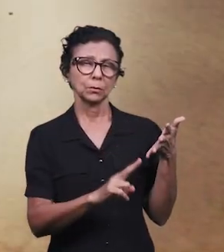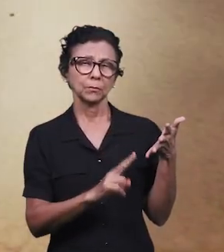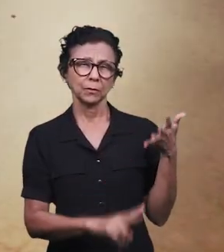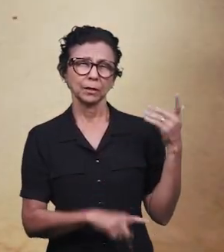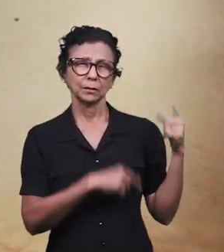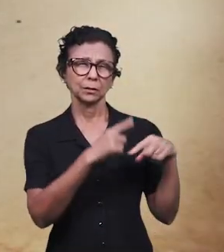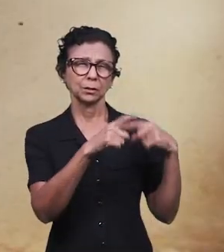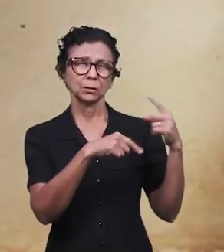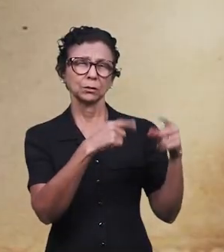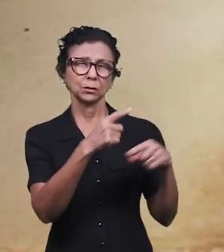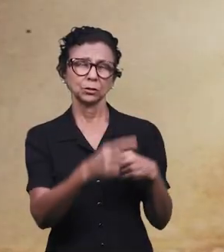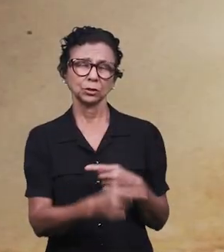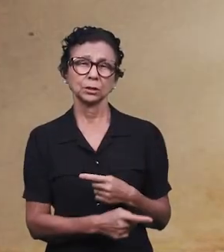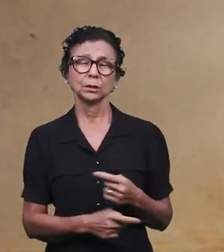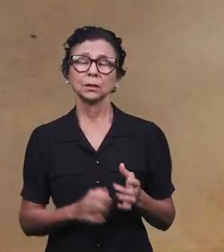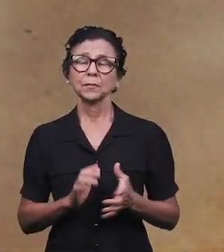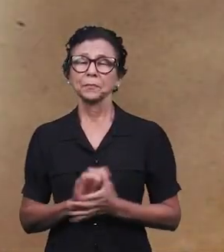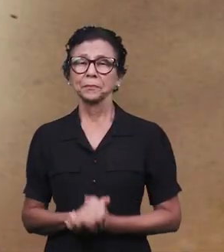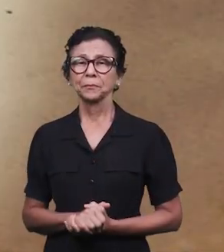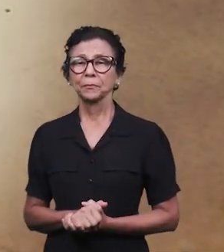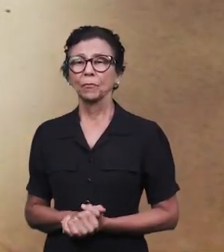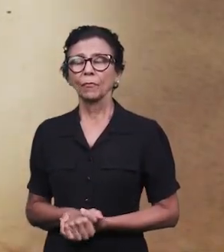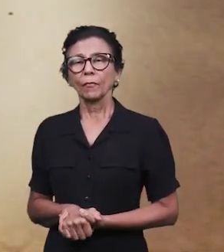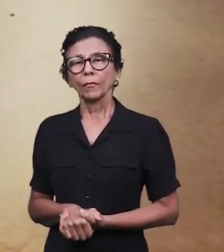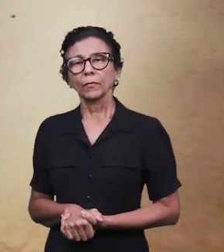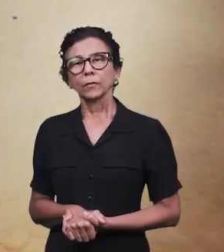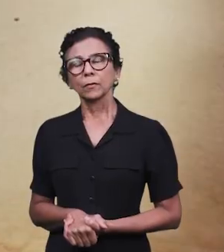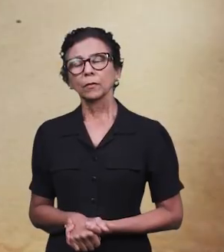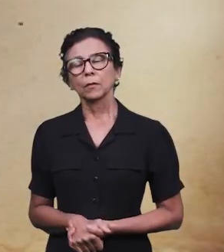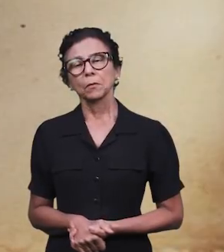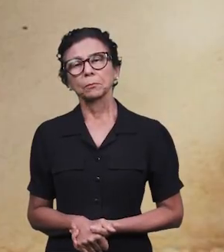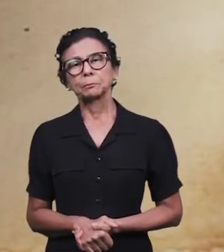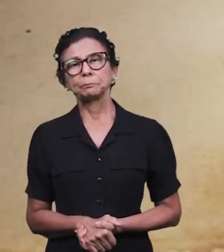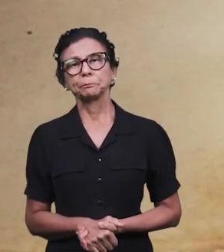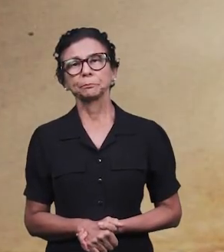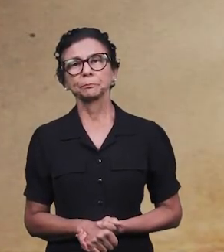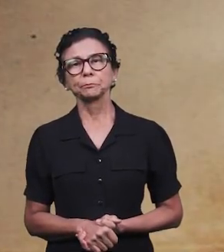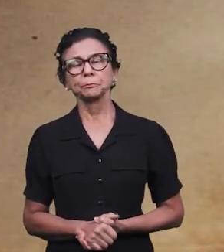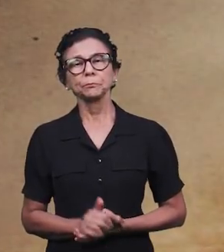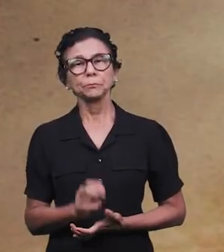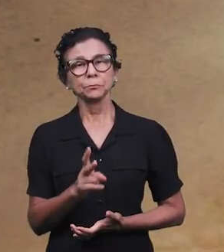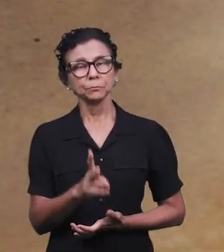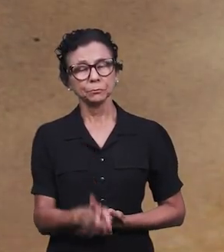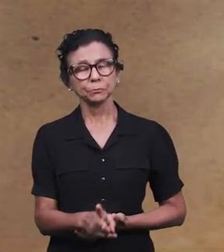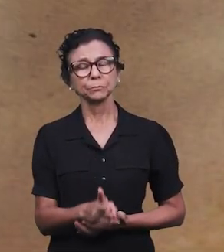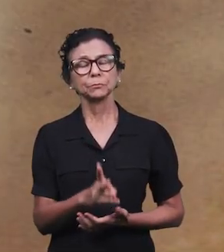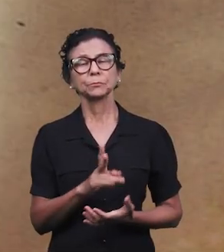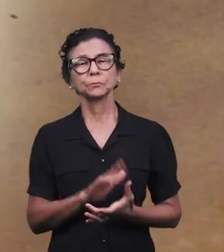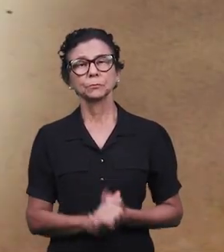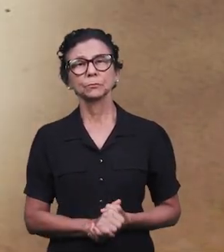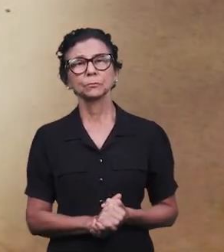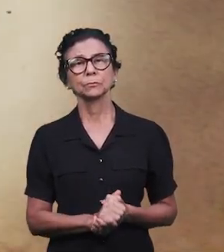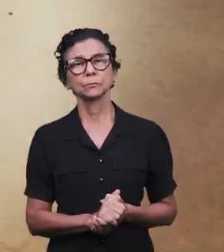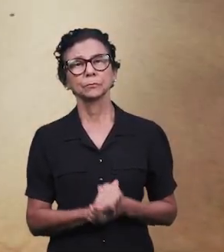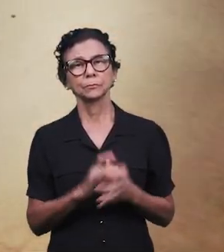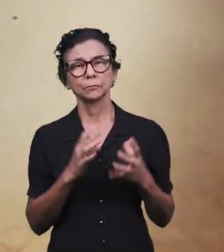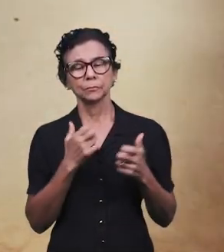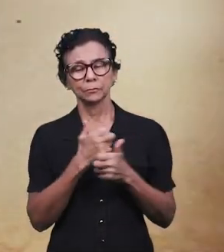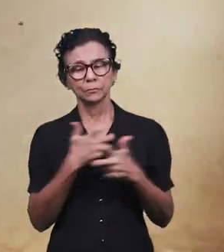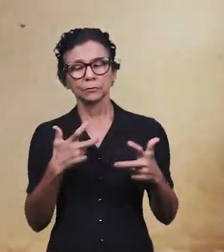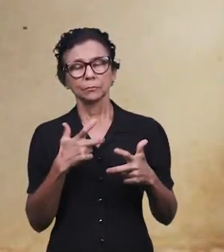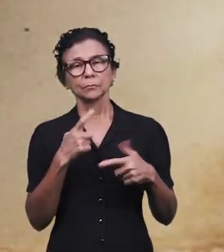gerou de Raabe a Boaz, e Boaz gerou de Ruth a Obed, e Obed gerou a